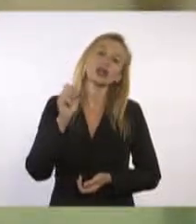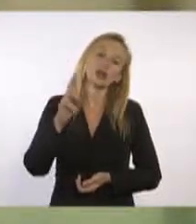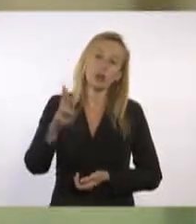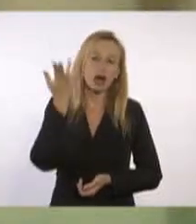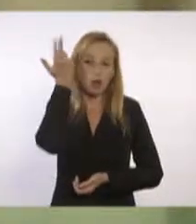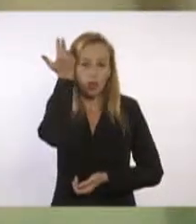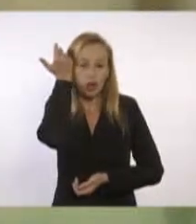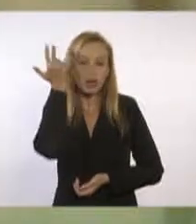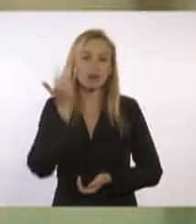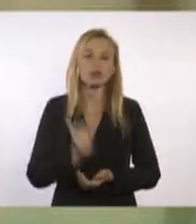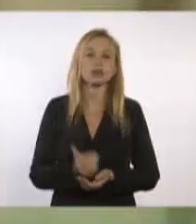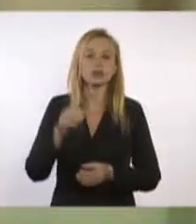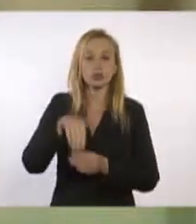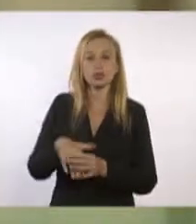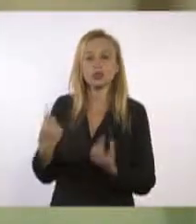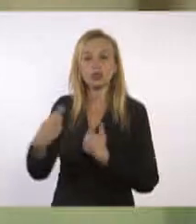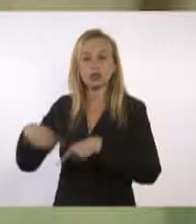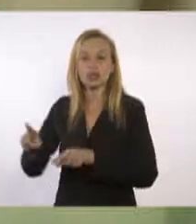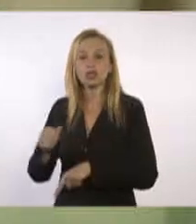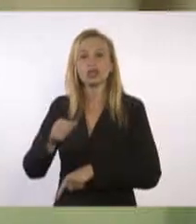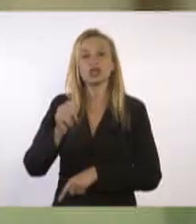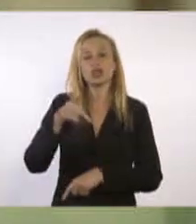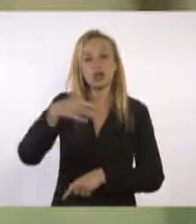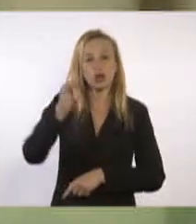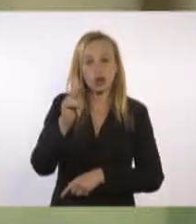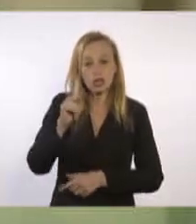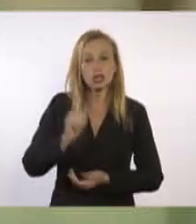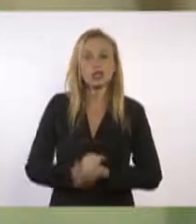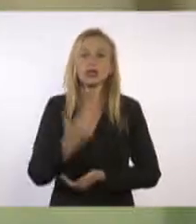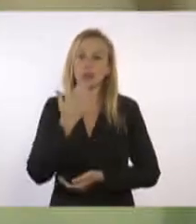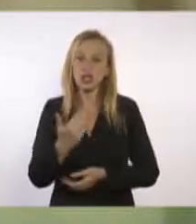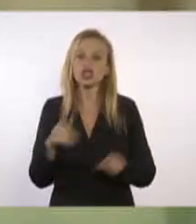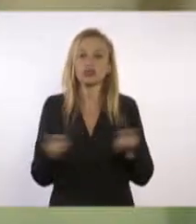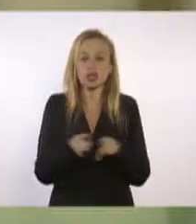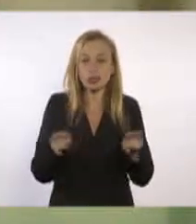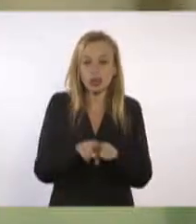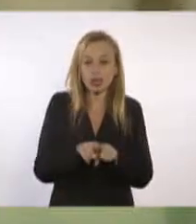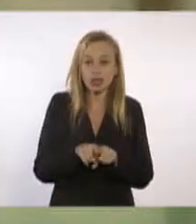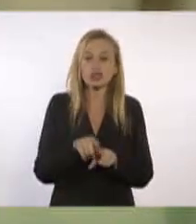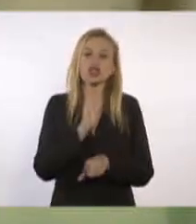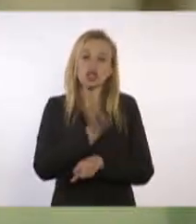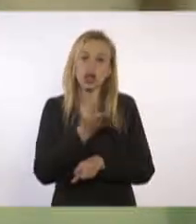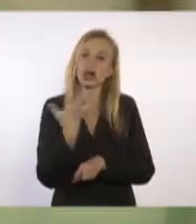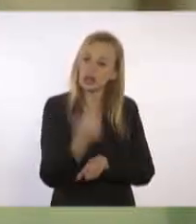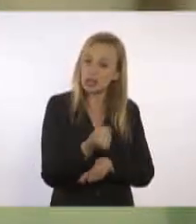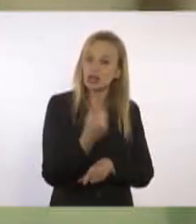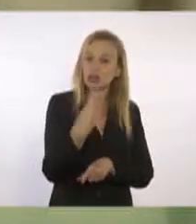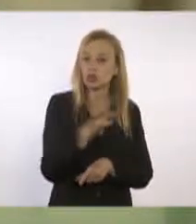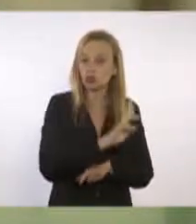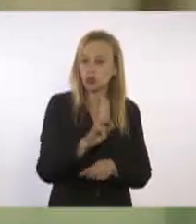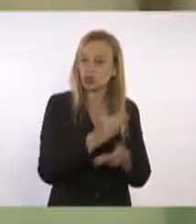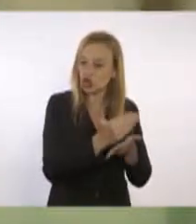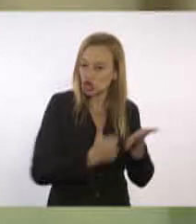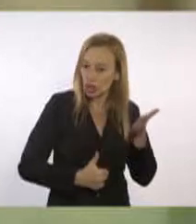votou contrário o deputado Quinoploc, que pediu também, e foi já acatado, que seu nome não